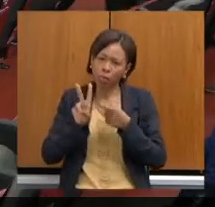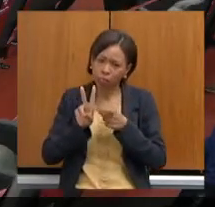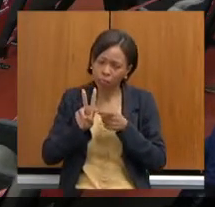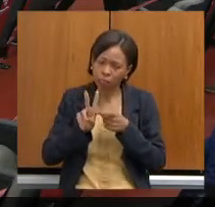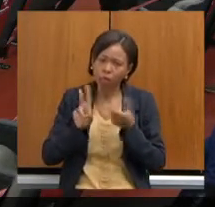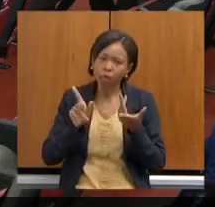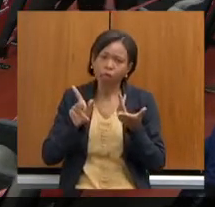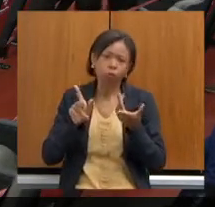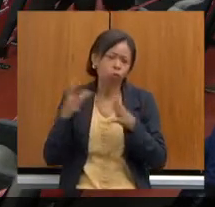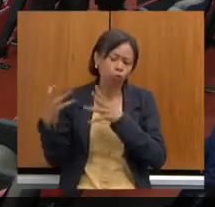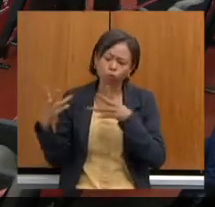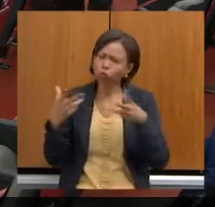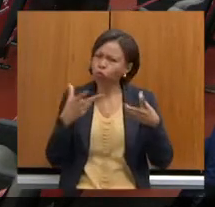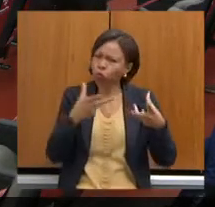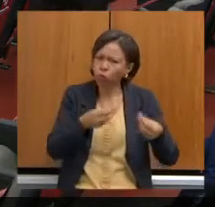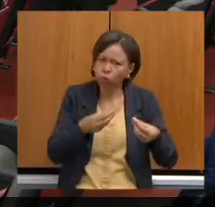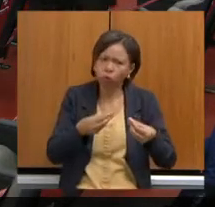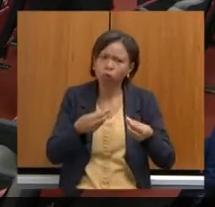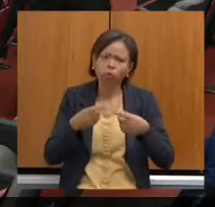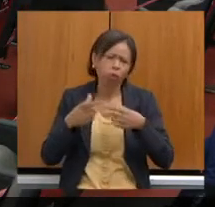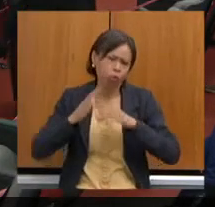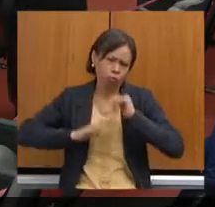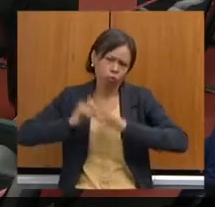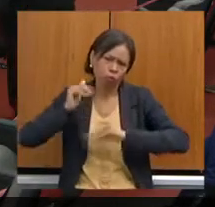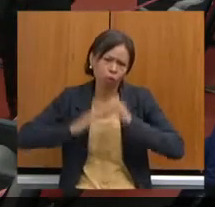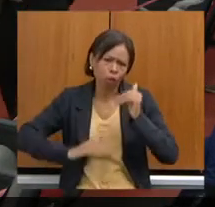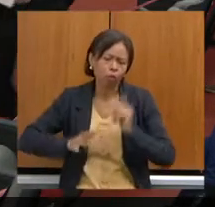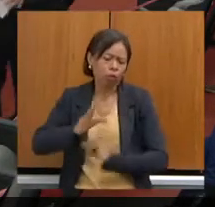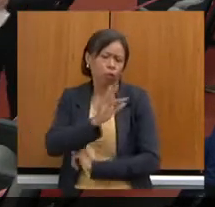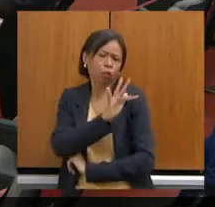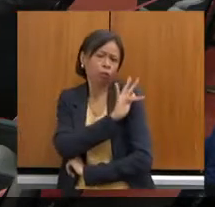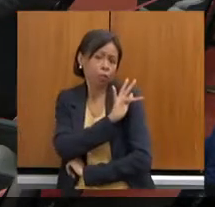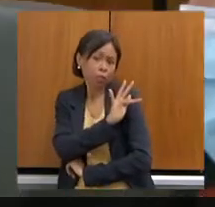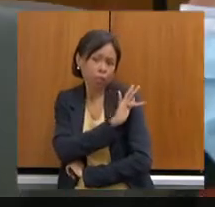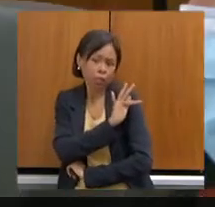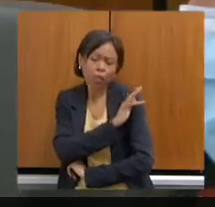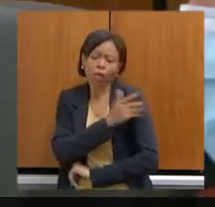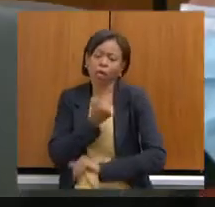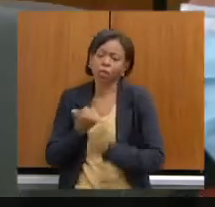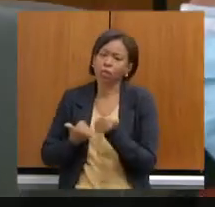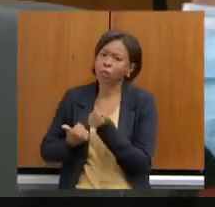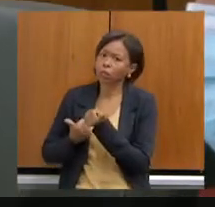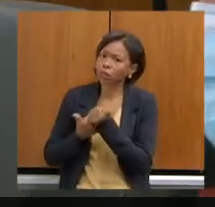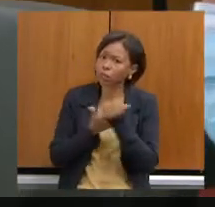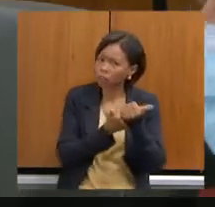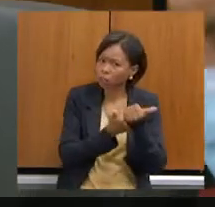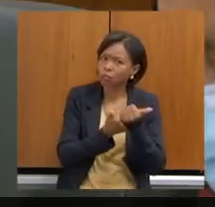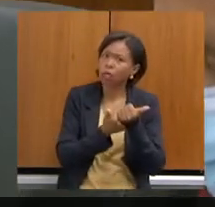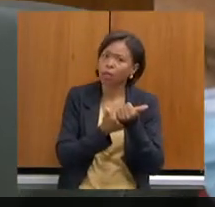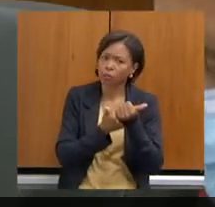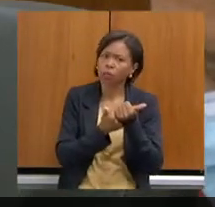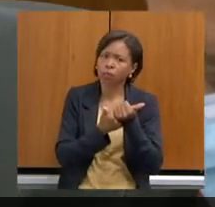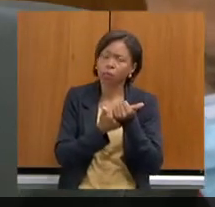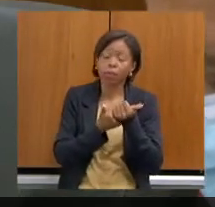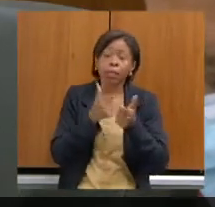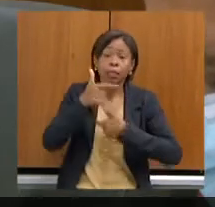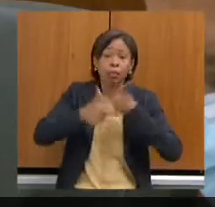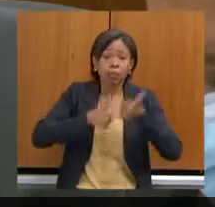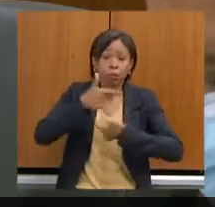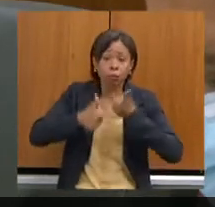os médicos veterinários todos os digitais de todos os auxiliares envolvidos na